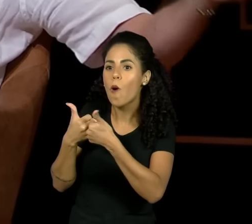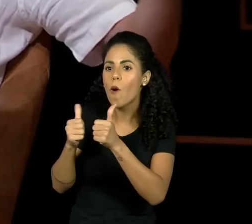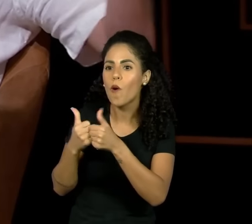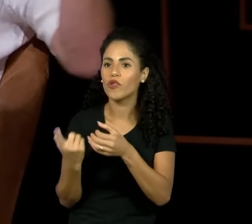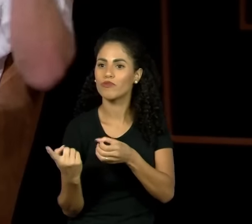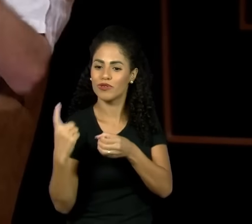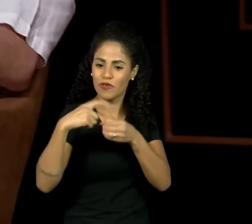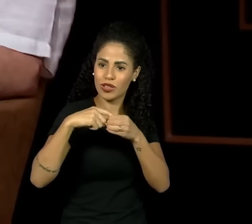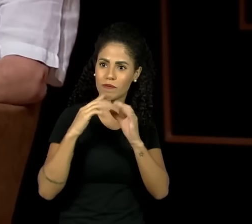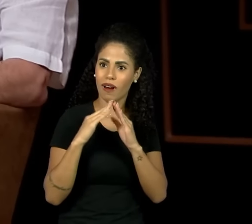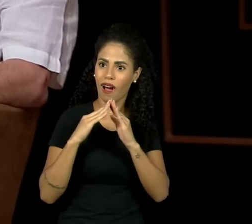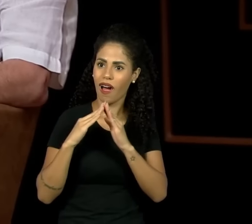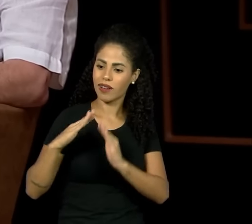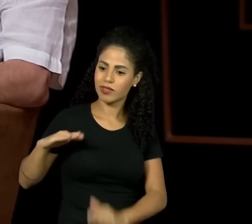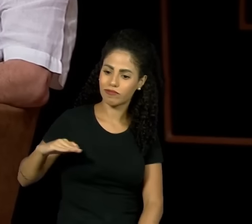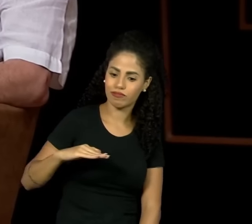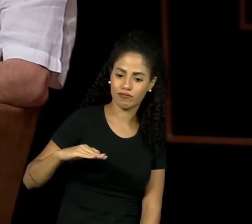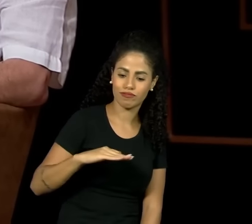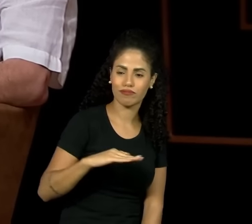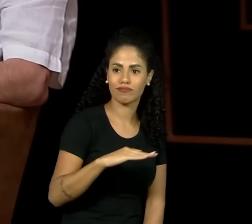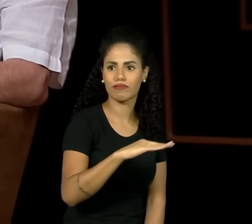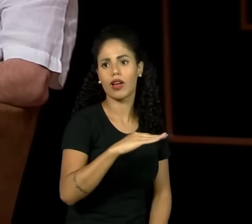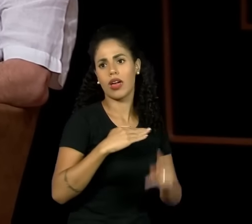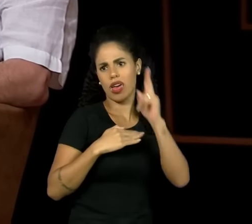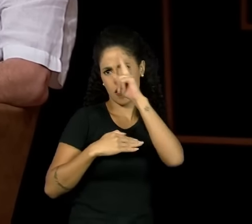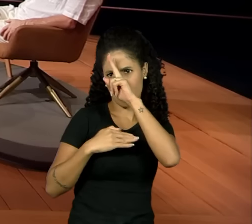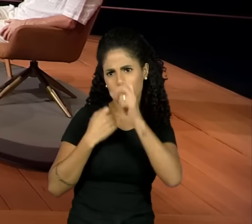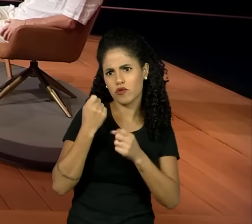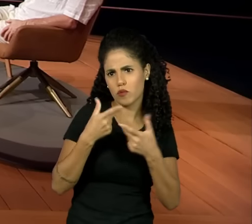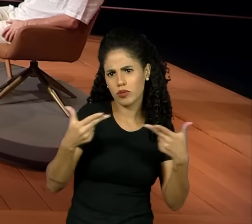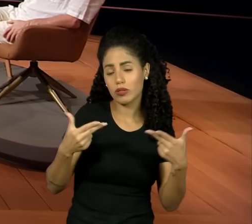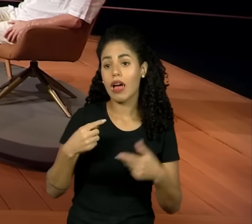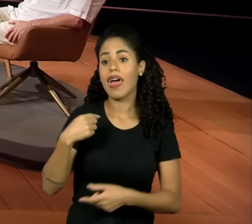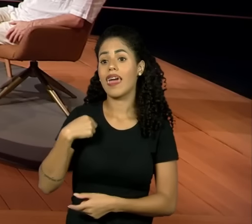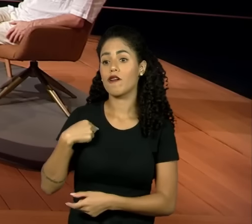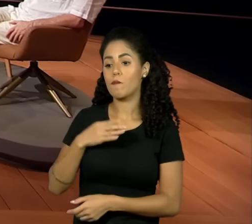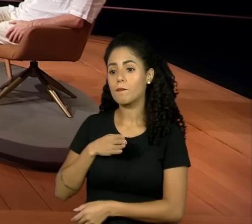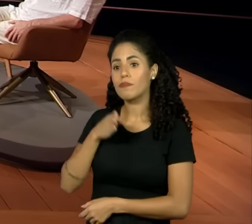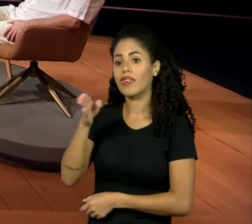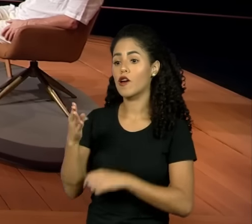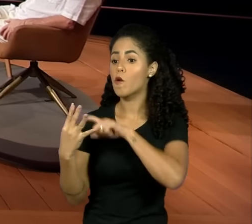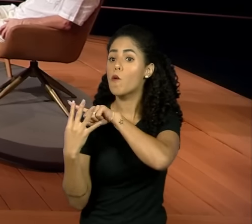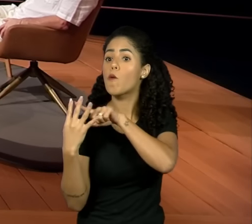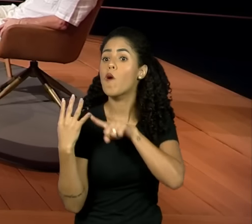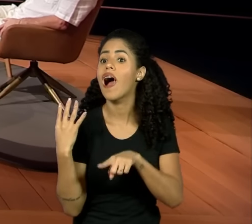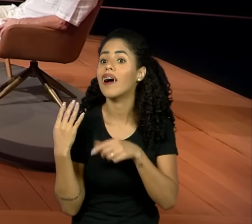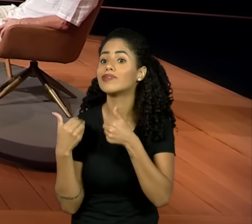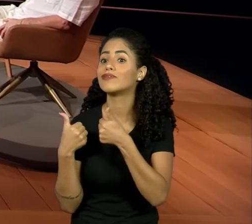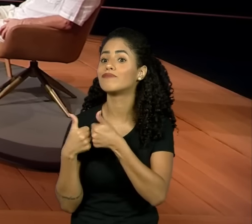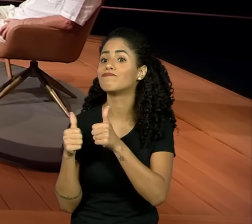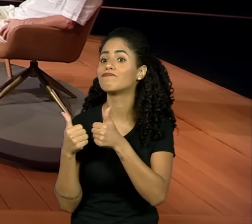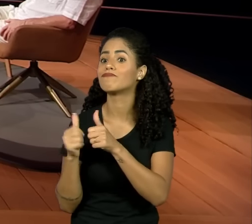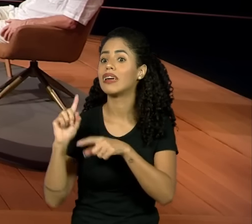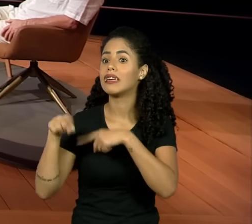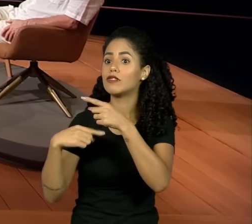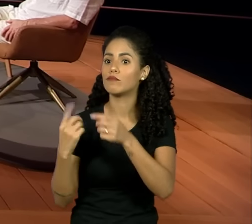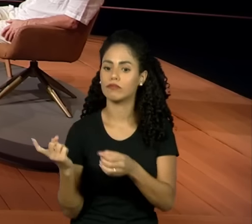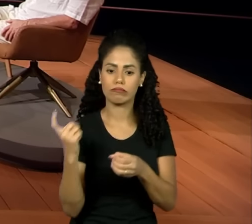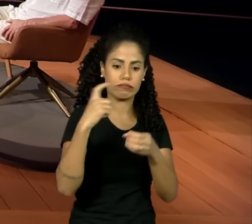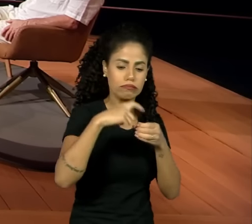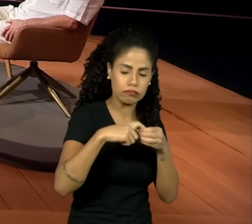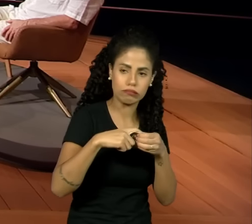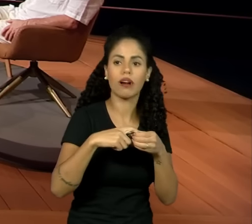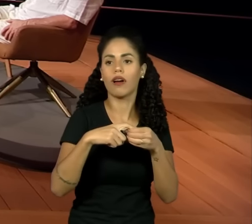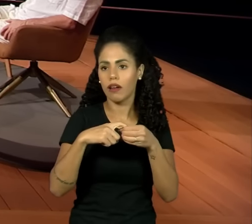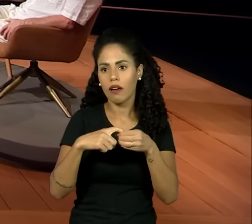casa porque eu pegava quatro condições para ir e duas para voltar Caramba então pegava metura na roosa